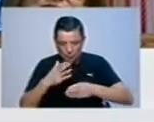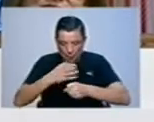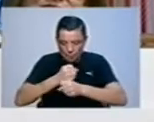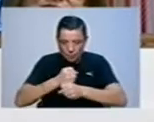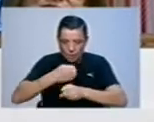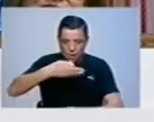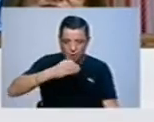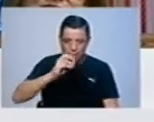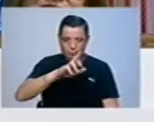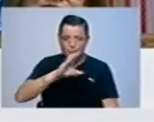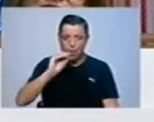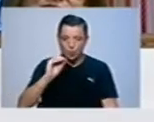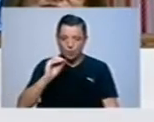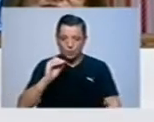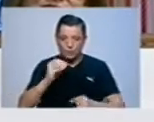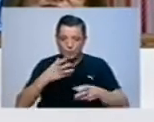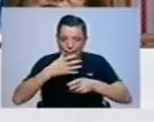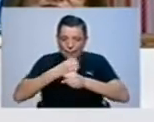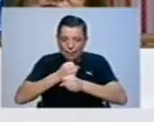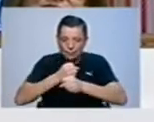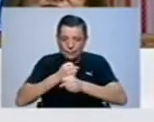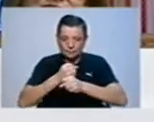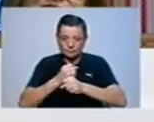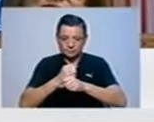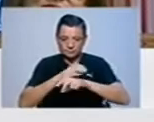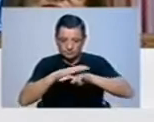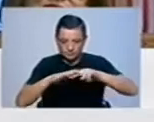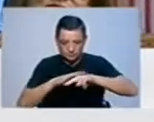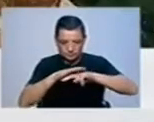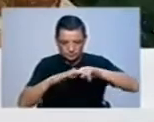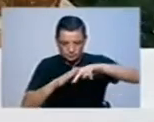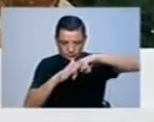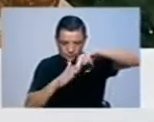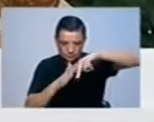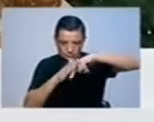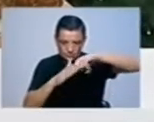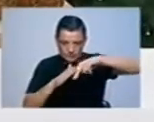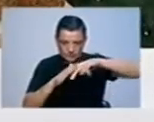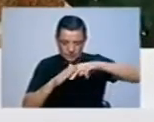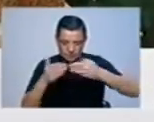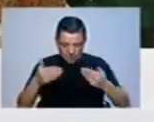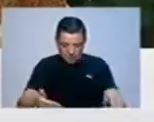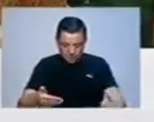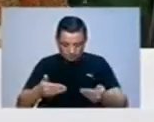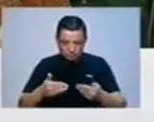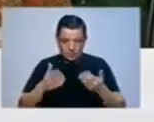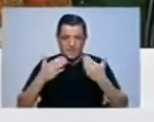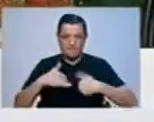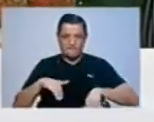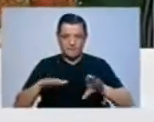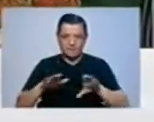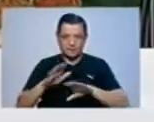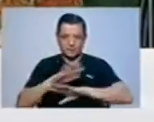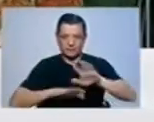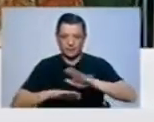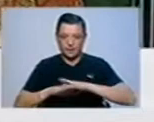com o princípio ativo que é a centelha asiática. Passa em ascendente, de baixo para cima e até na zona inguinal e